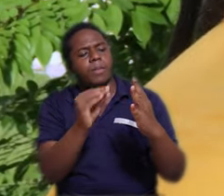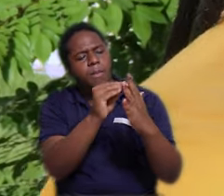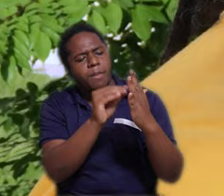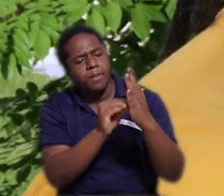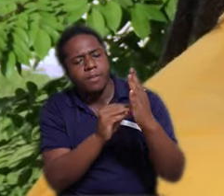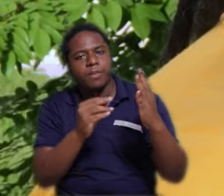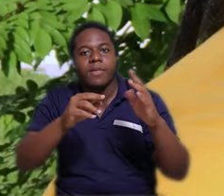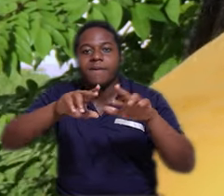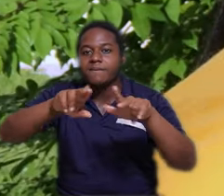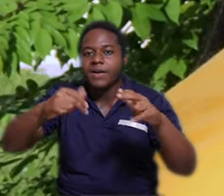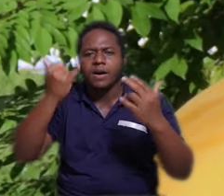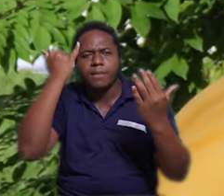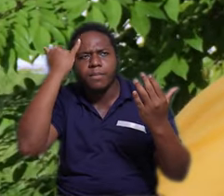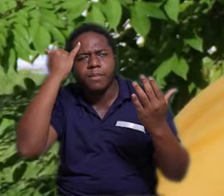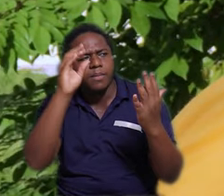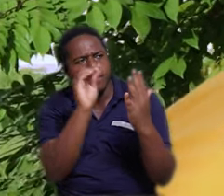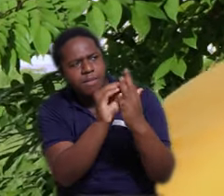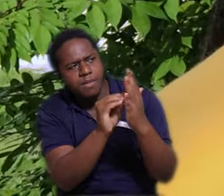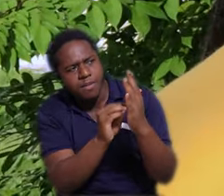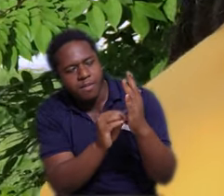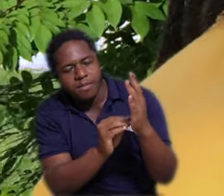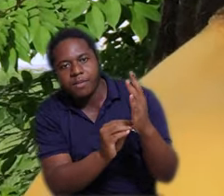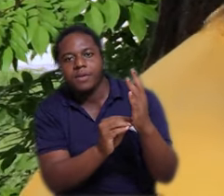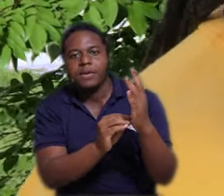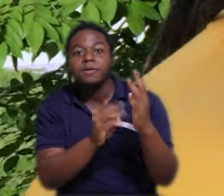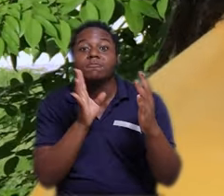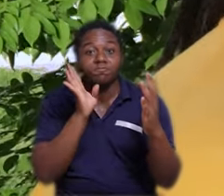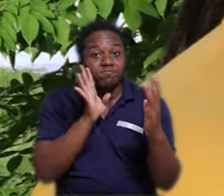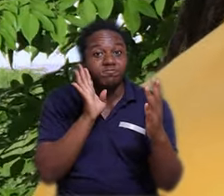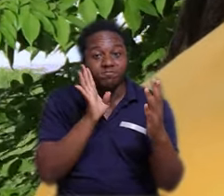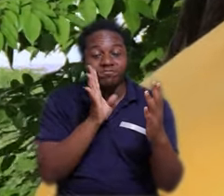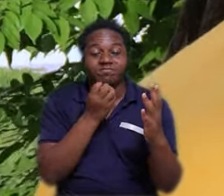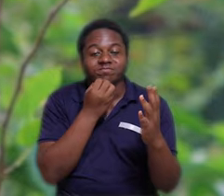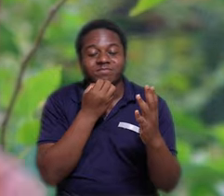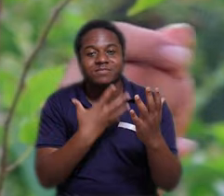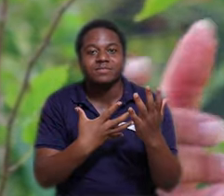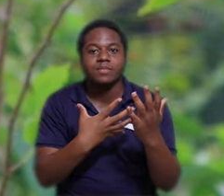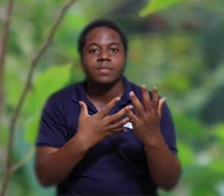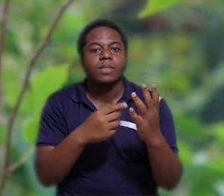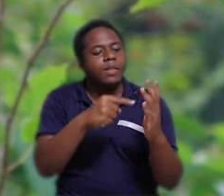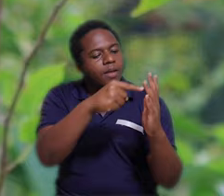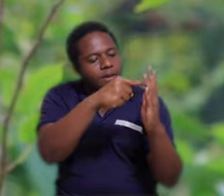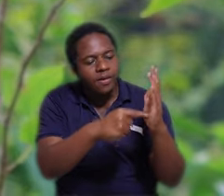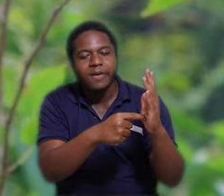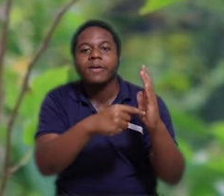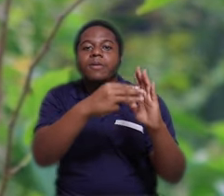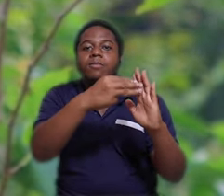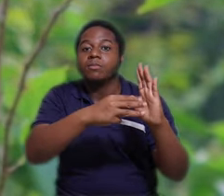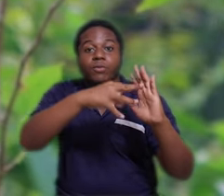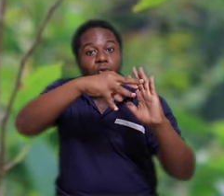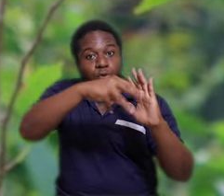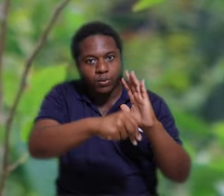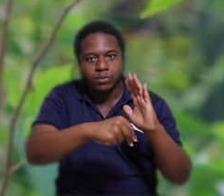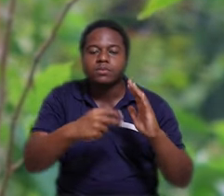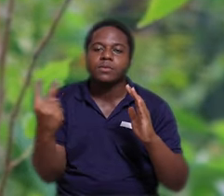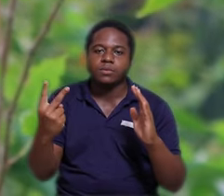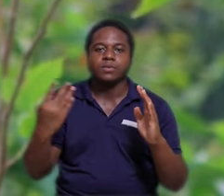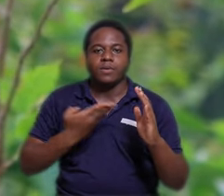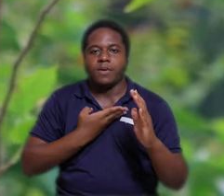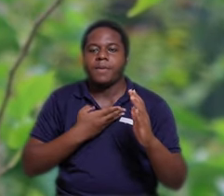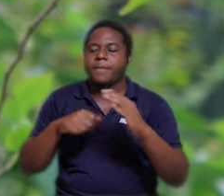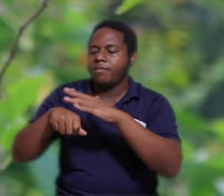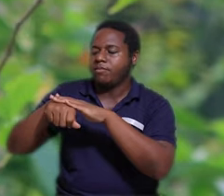Com várias ideias de chula e tudo mais. Foi bem bacana. Aí escrevi a música inteira e convidei os amigos